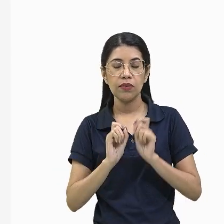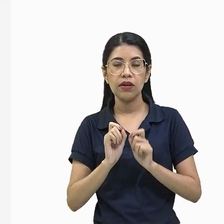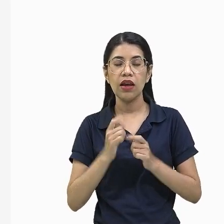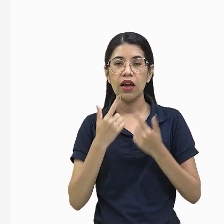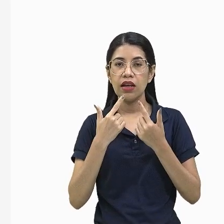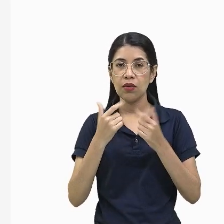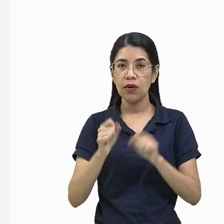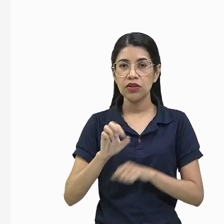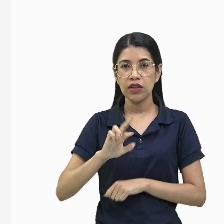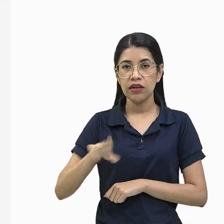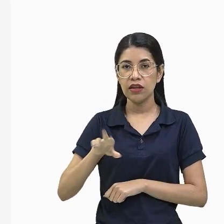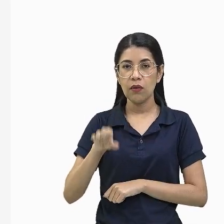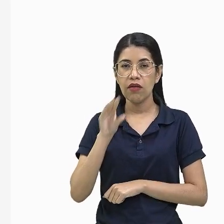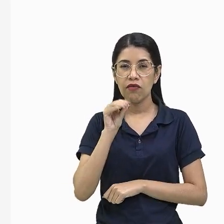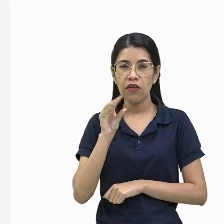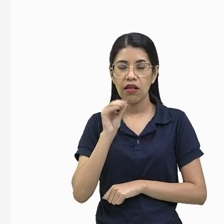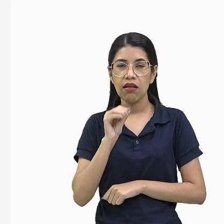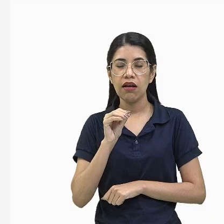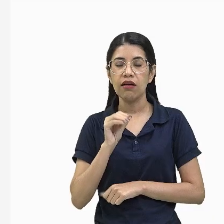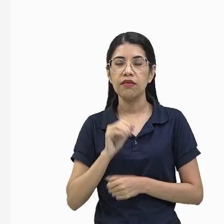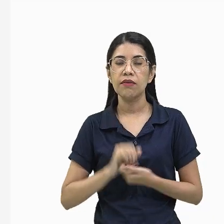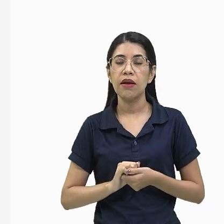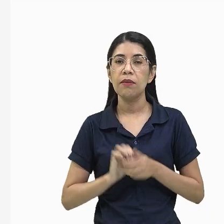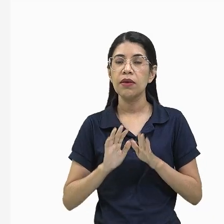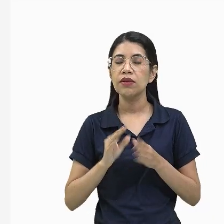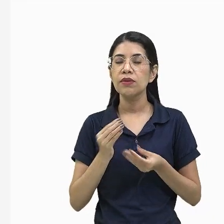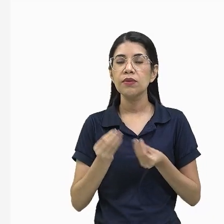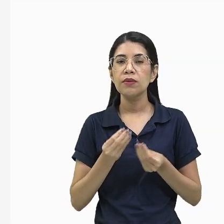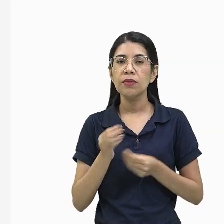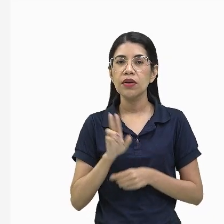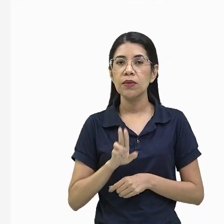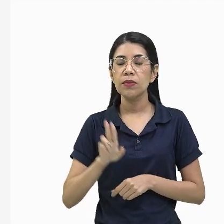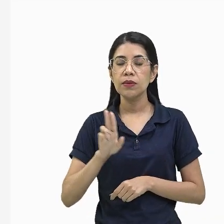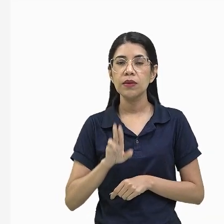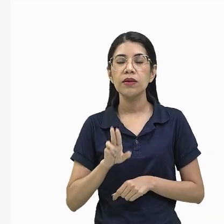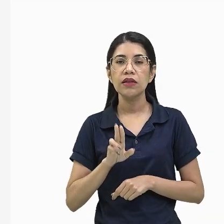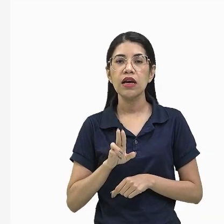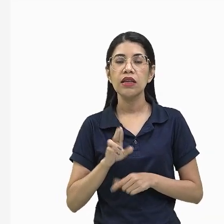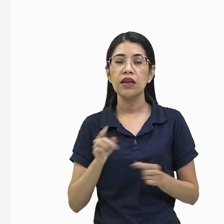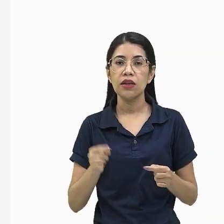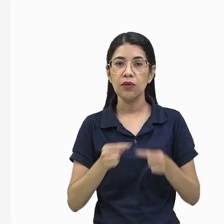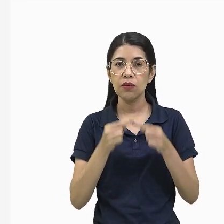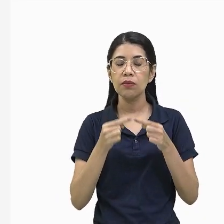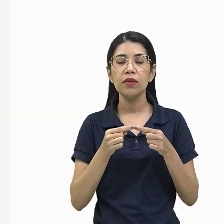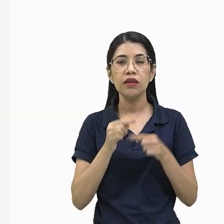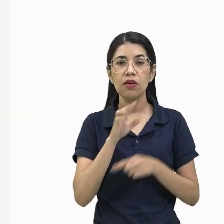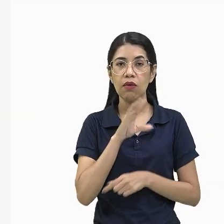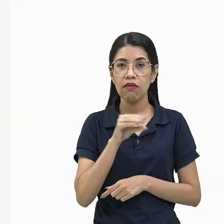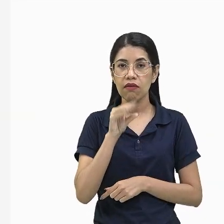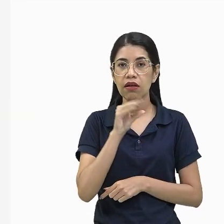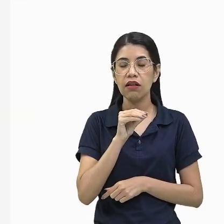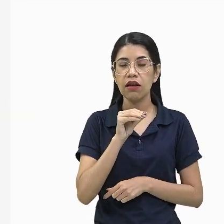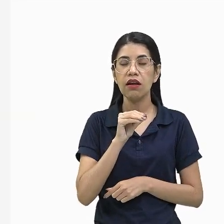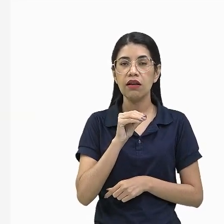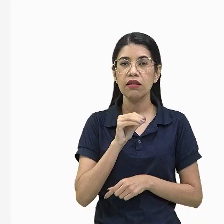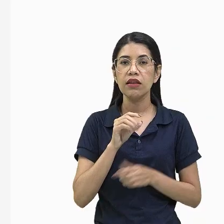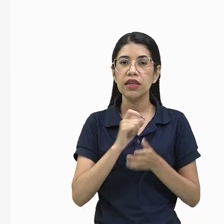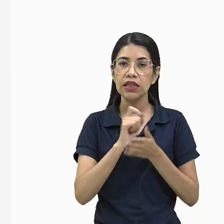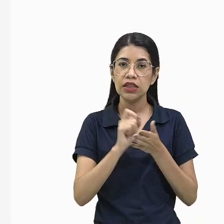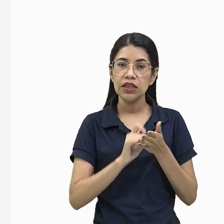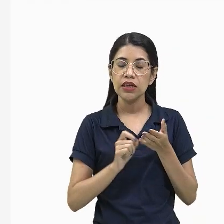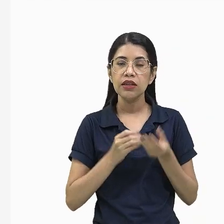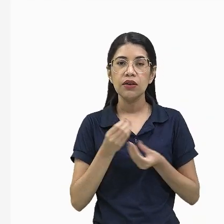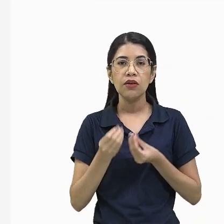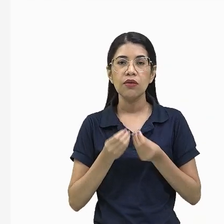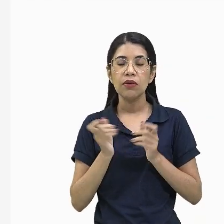linguagem não verbal. Lembrando que a linguagem não verbal, gente, ela se articula com a linguagem verbal para gerar